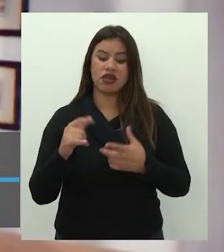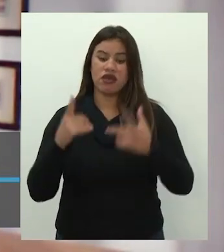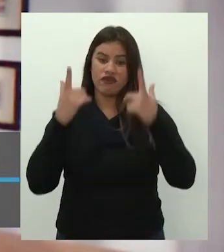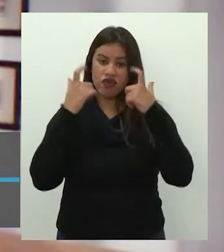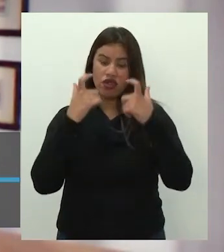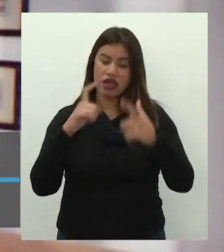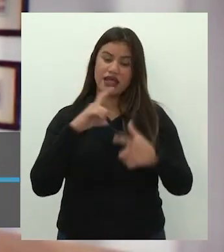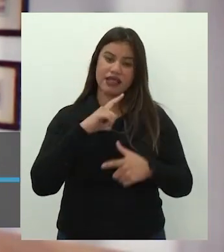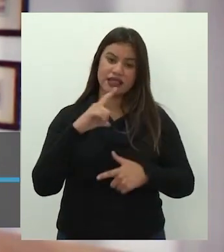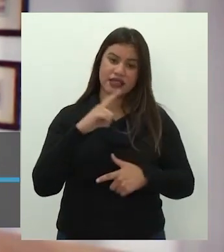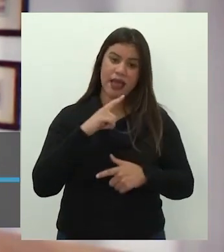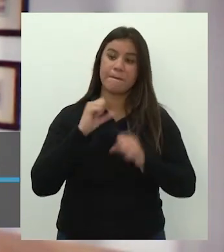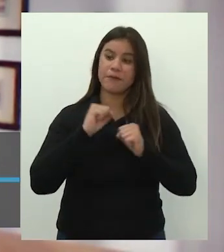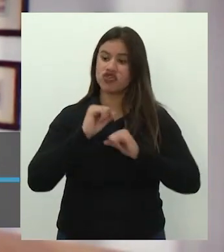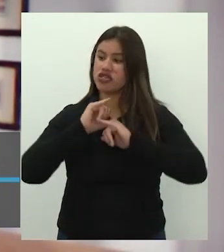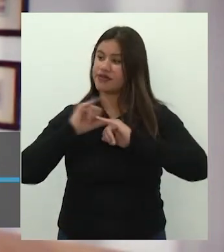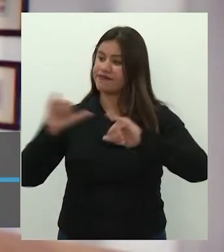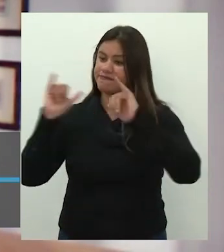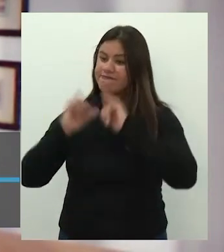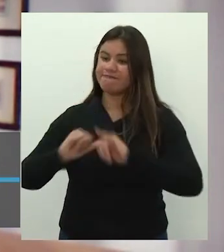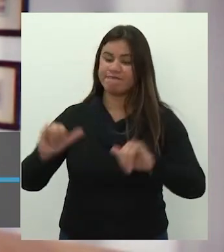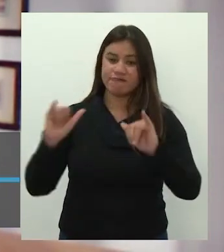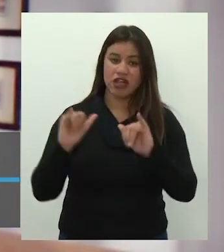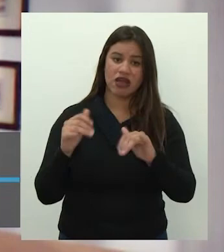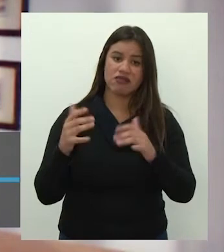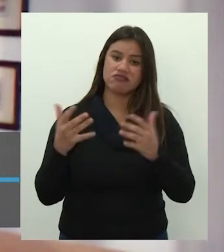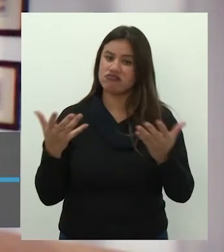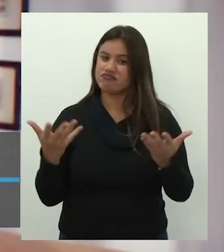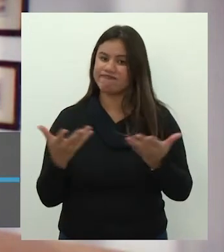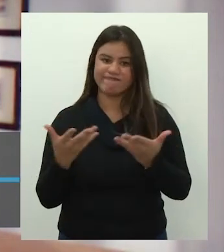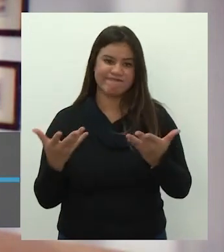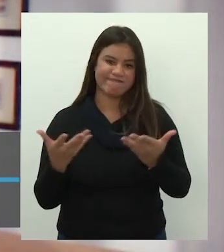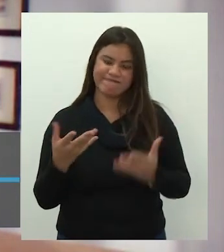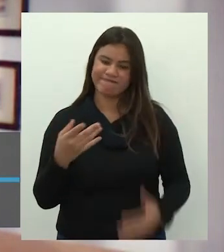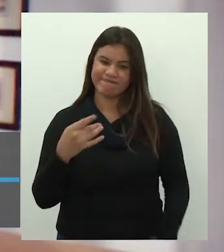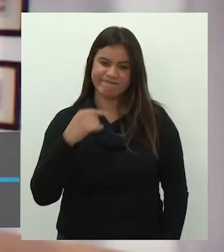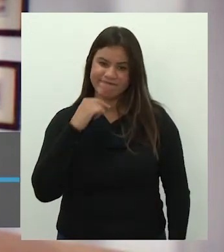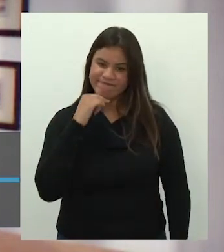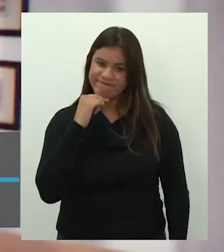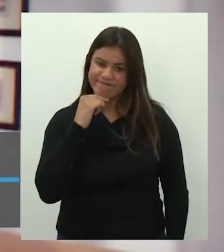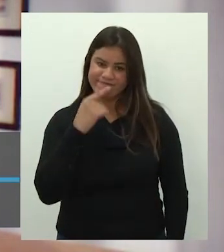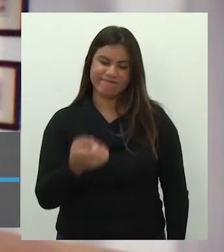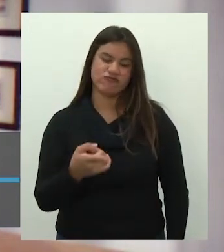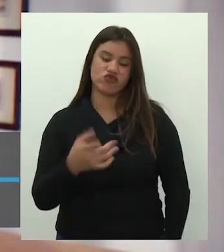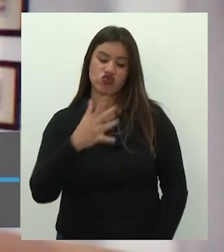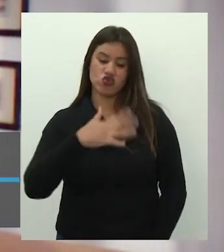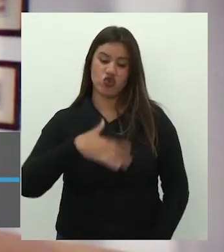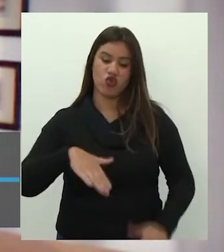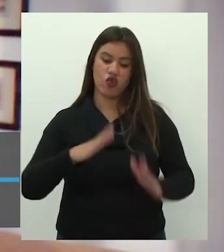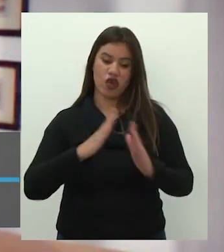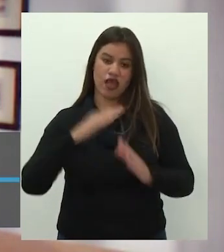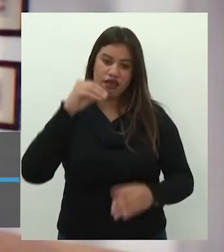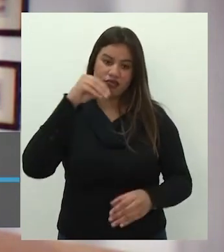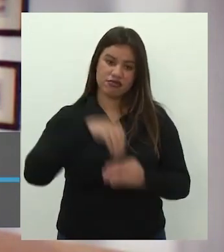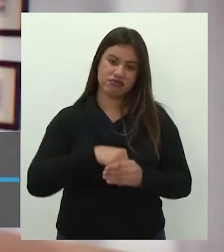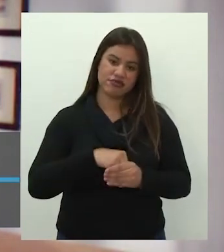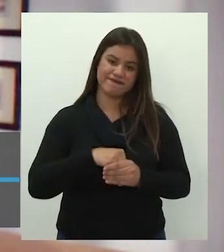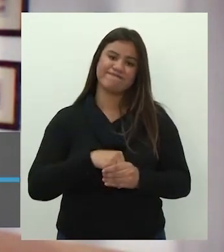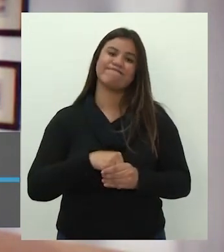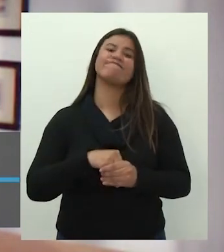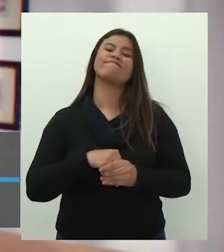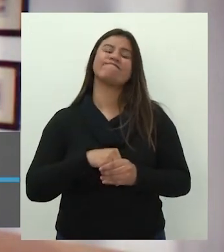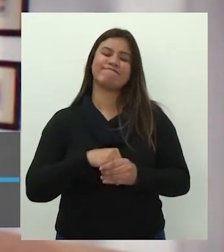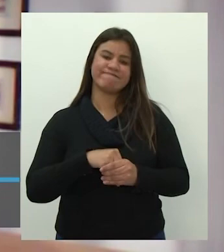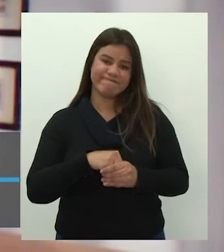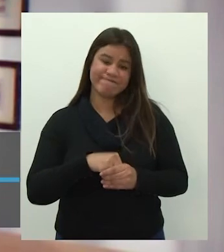poderiam relatar esse fato. Agora que nós estamos todos em casa, isso é bem,